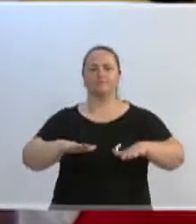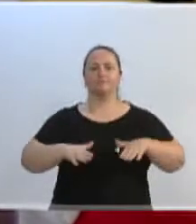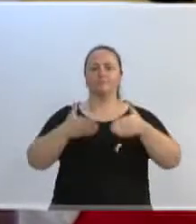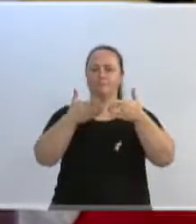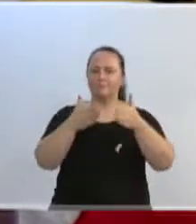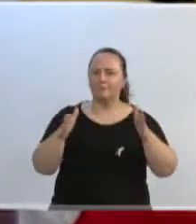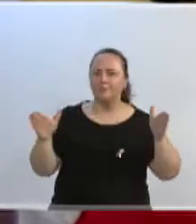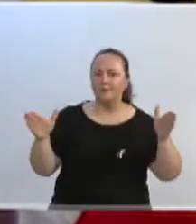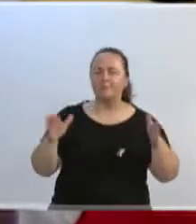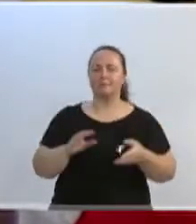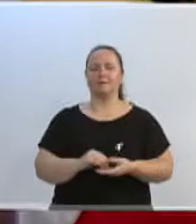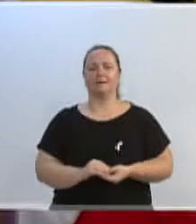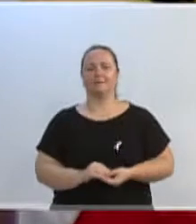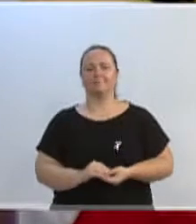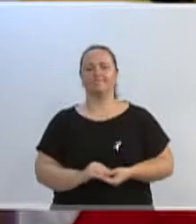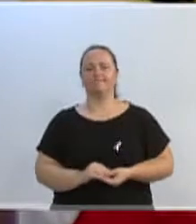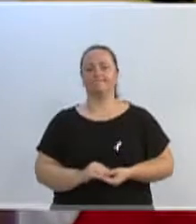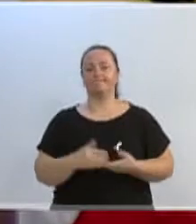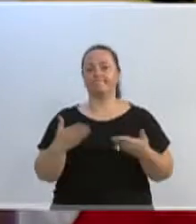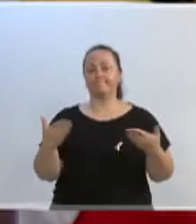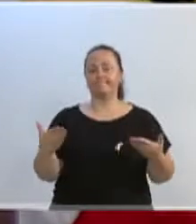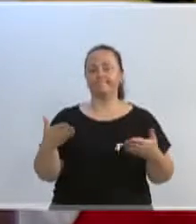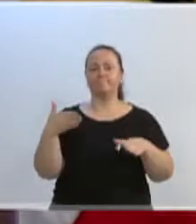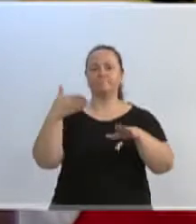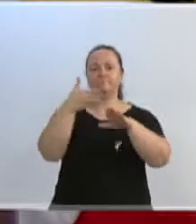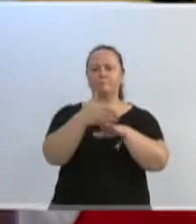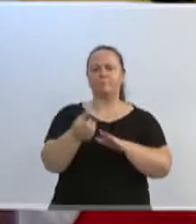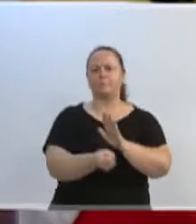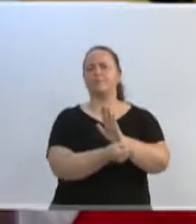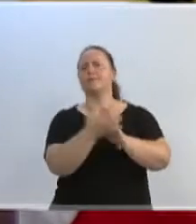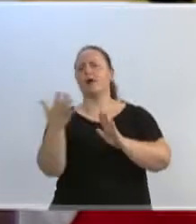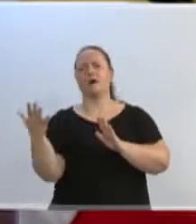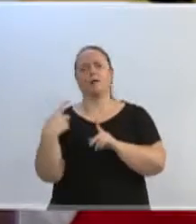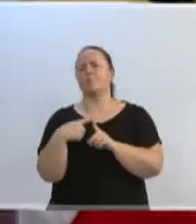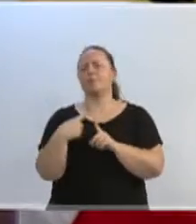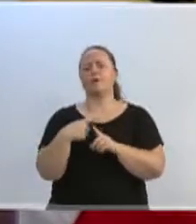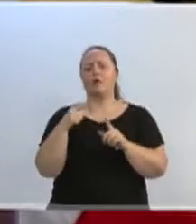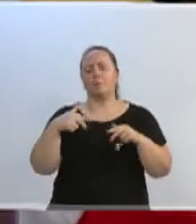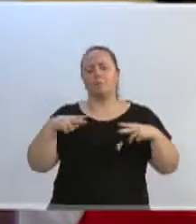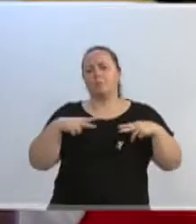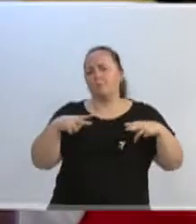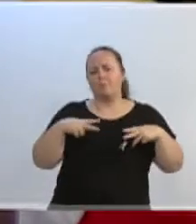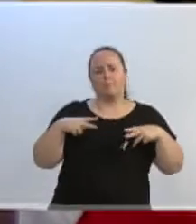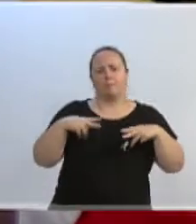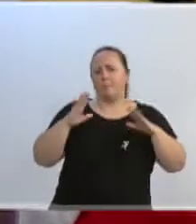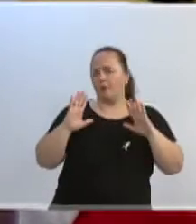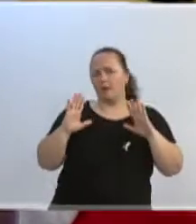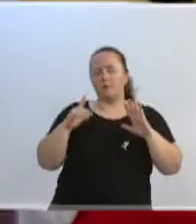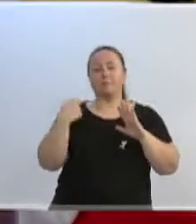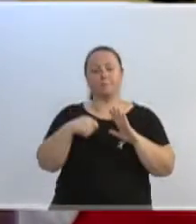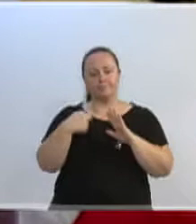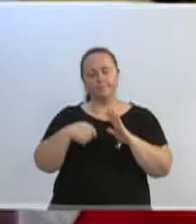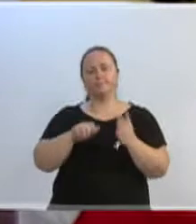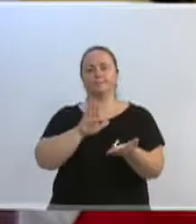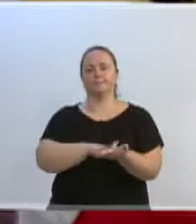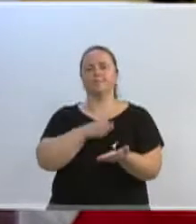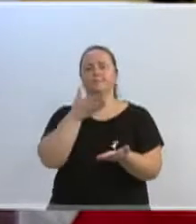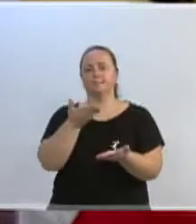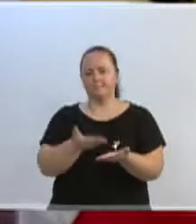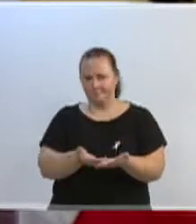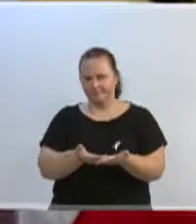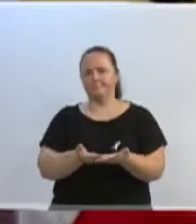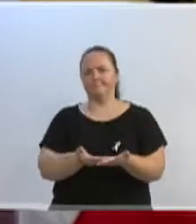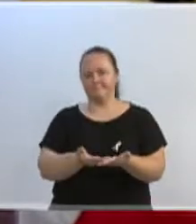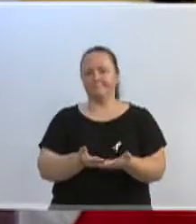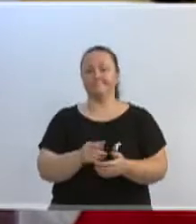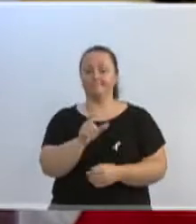ou quando ele vai numa audiência por N motivos, que são coisas da vida pessoal, então ele precisa do intérprete. Essa